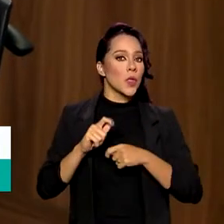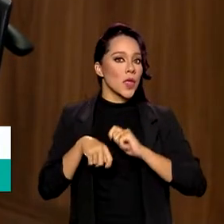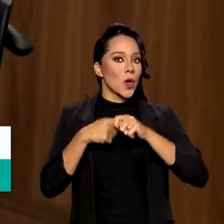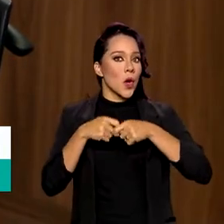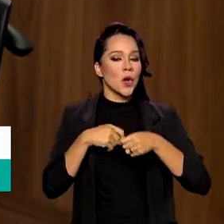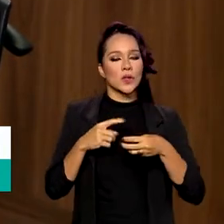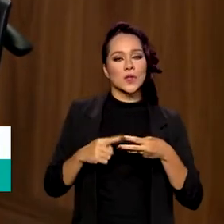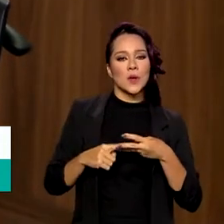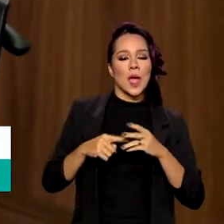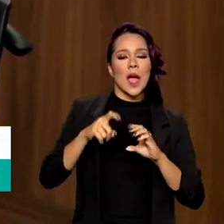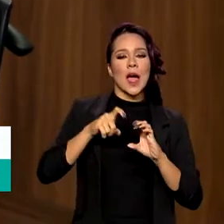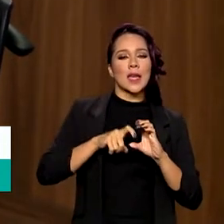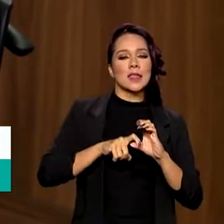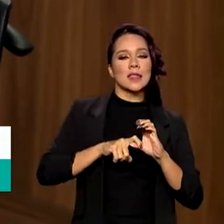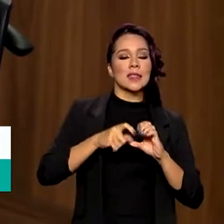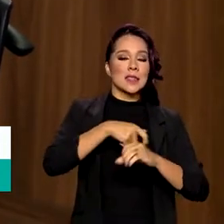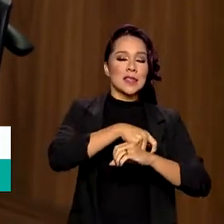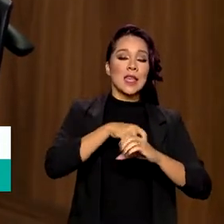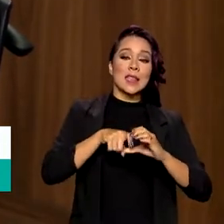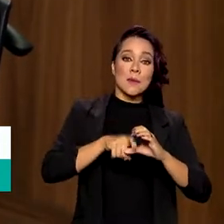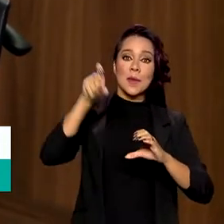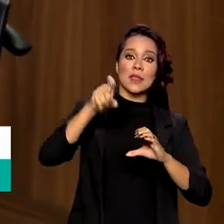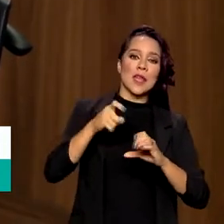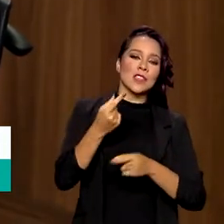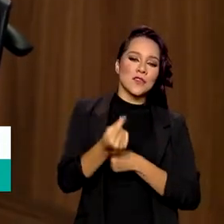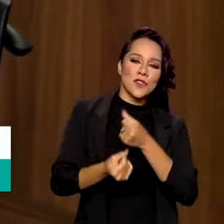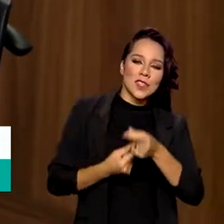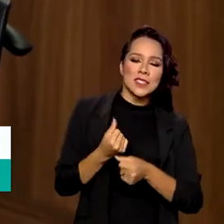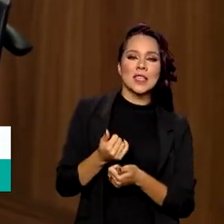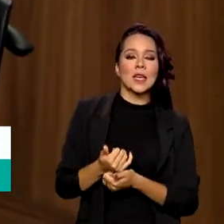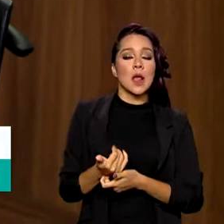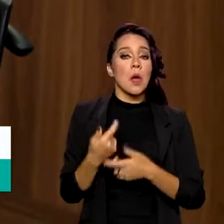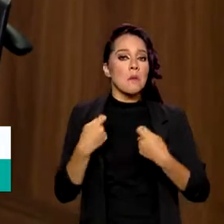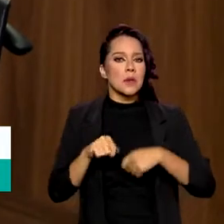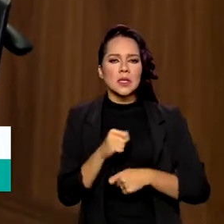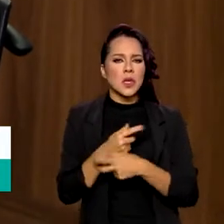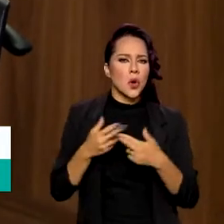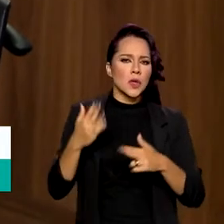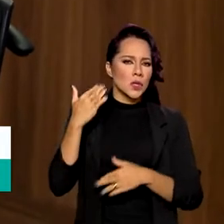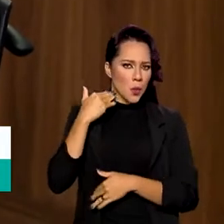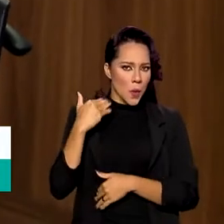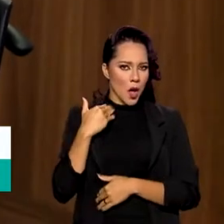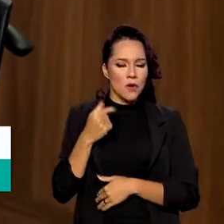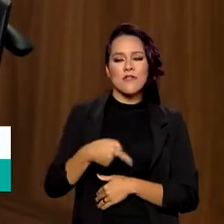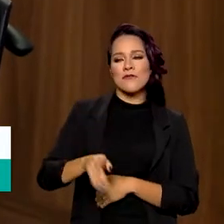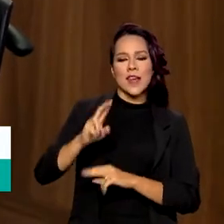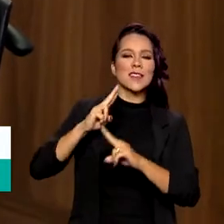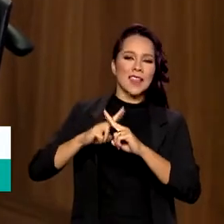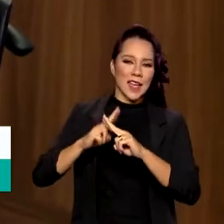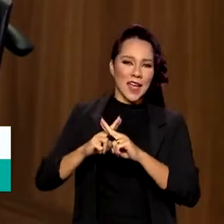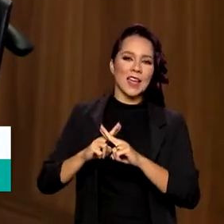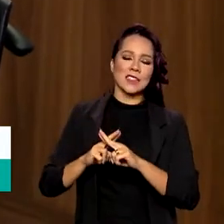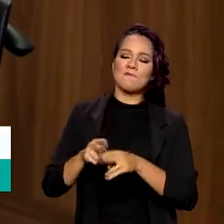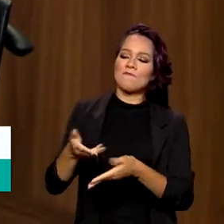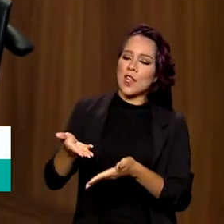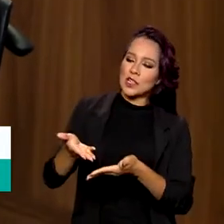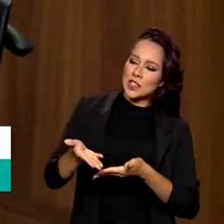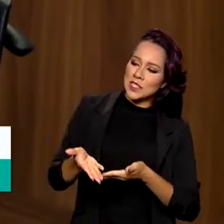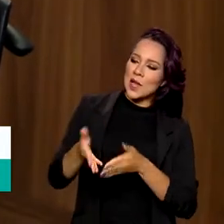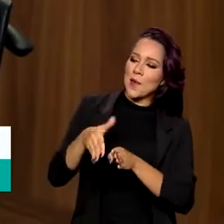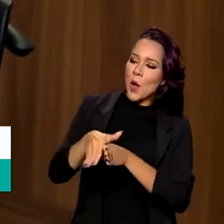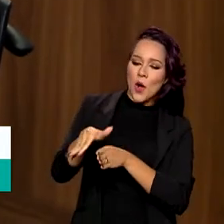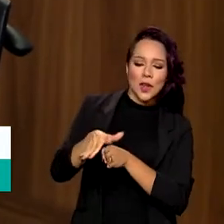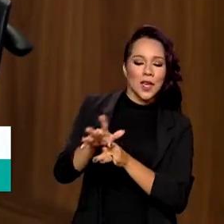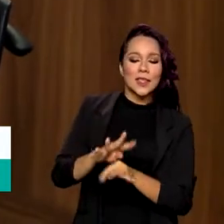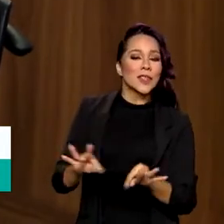seu negócio a sua independência financeira e necessidades de serviços bancários ela procura a caixa que lá a gente orienta